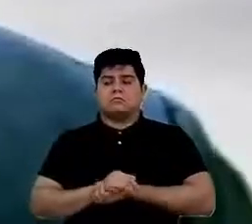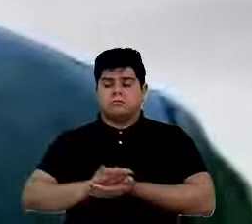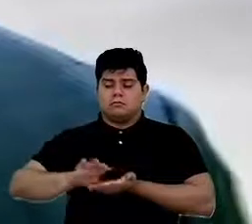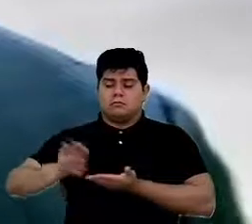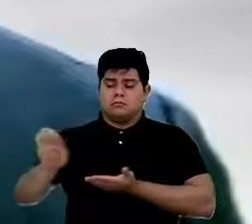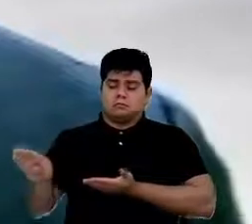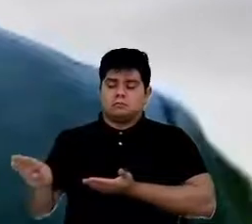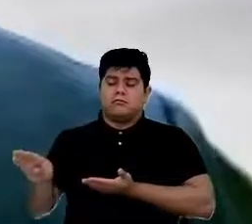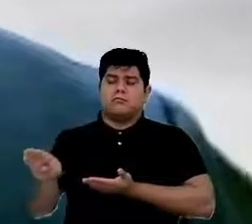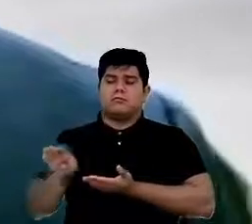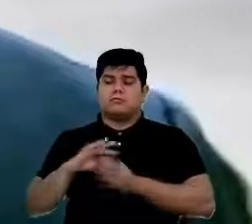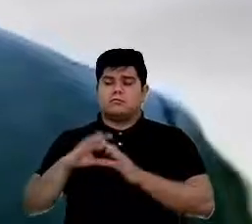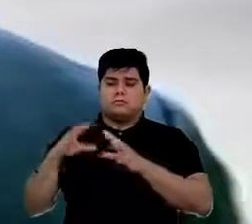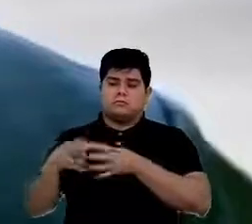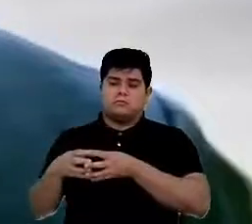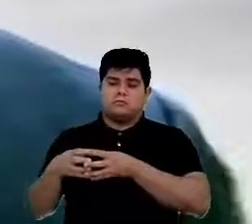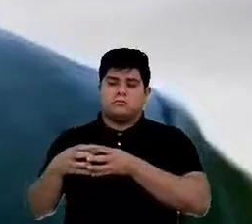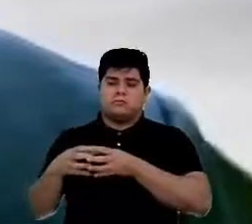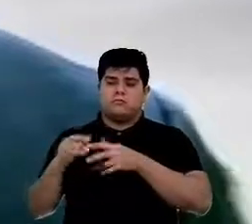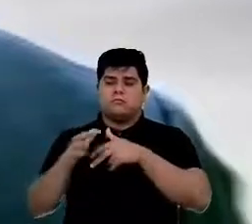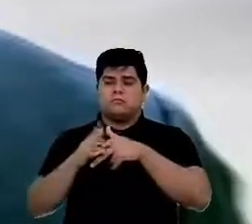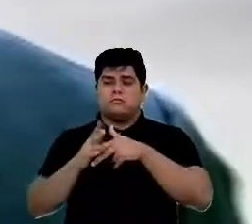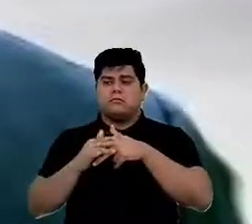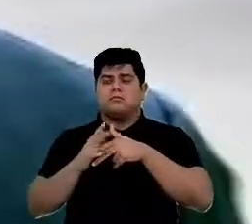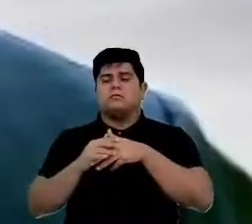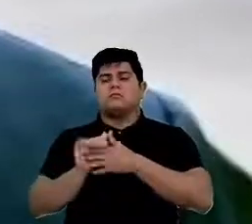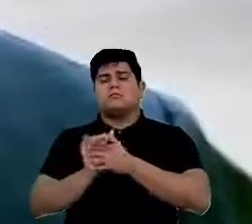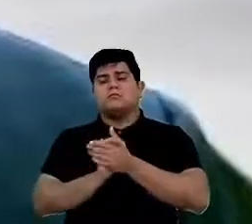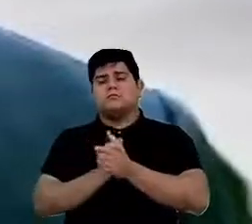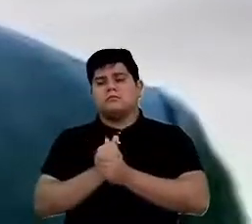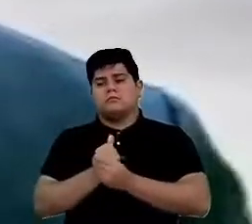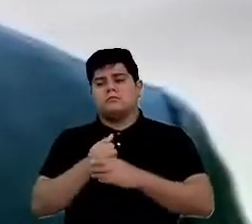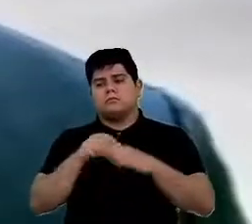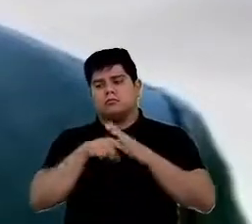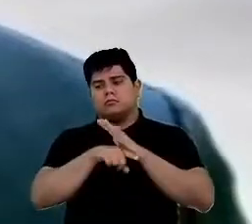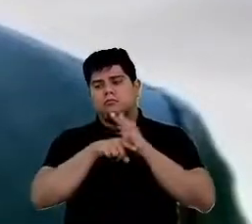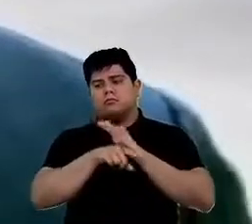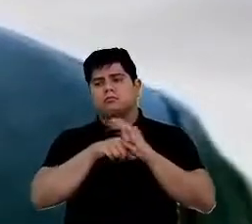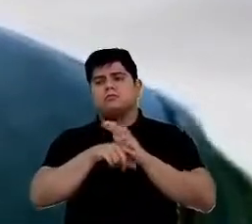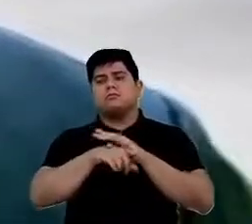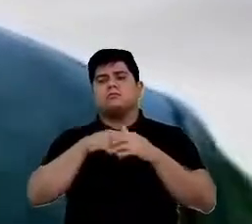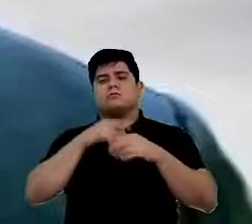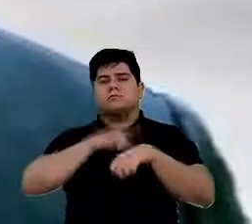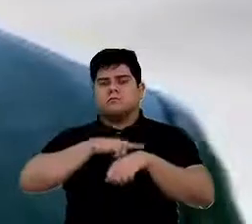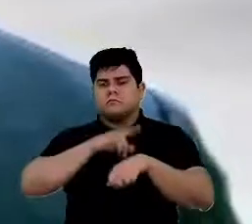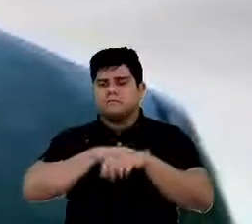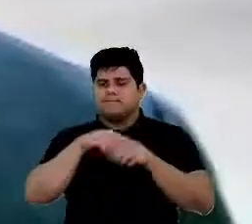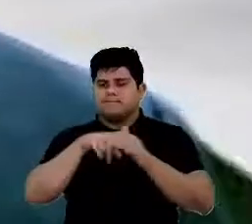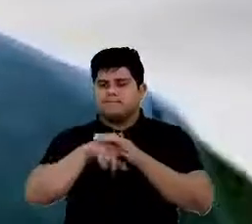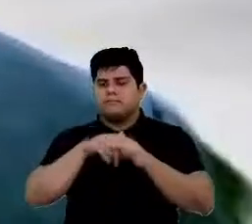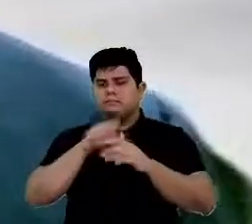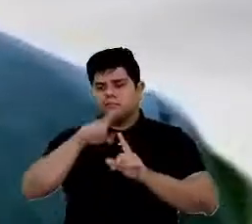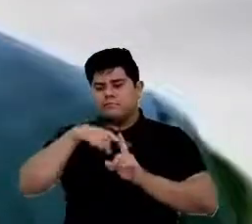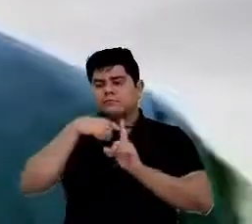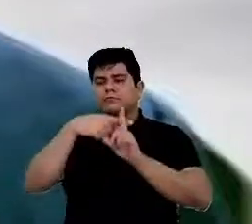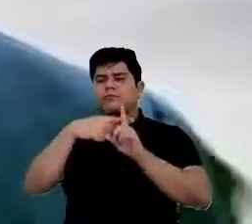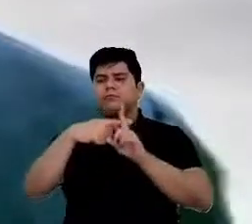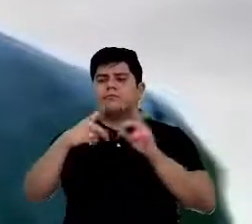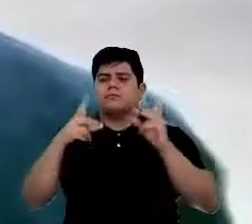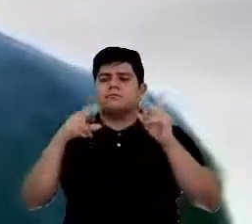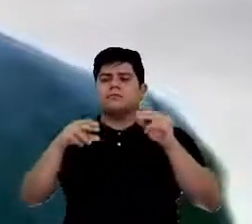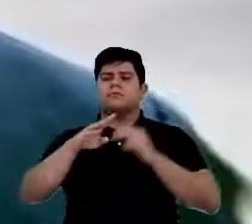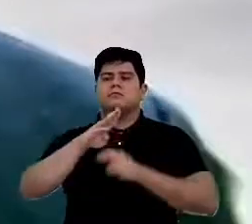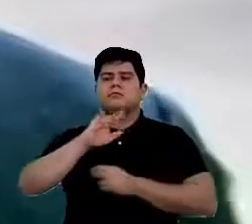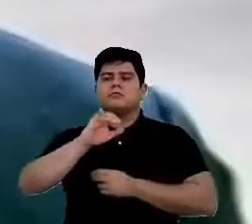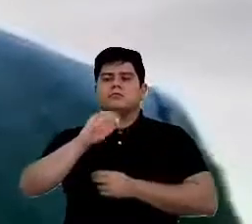Descartando esse grupo de pacientes através das dosagens no sangue e na urina, ela, sendo positiva, é igual a uma